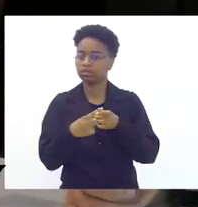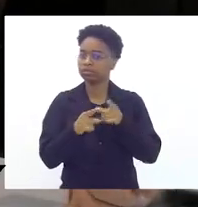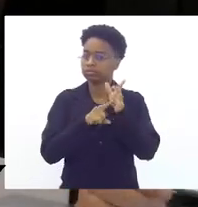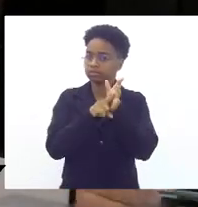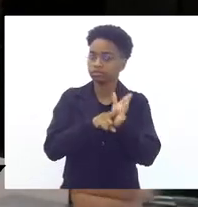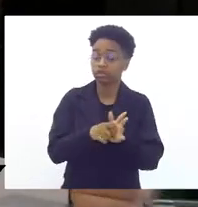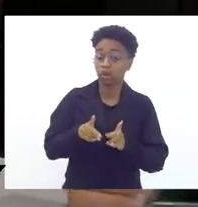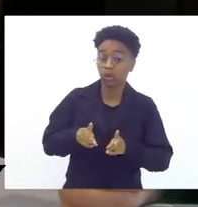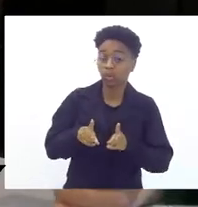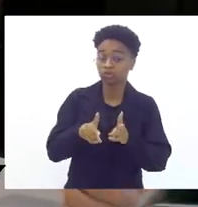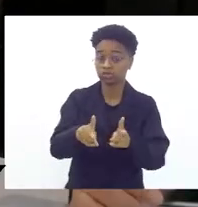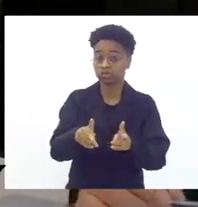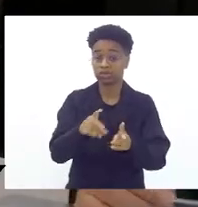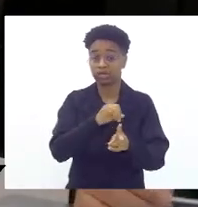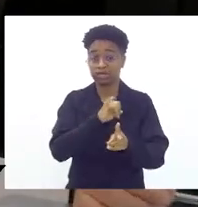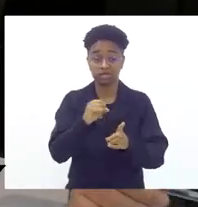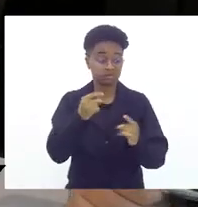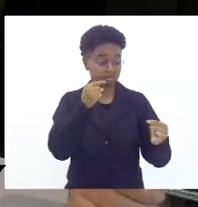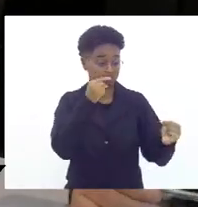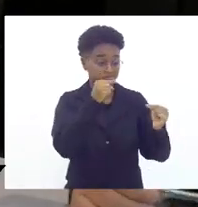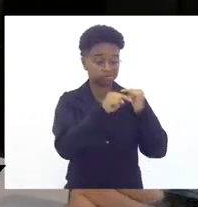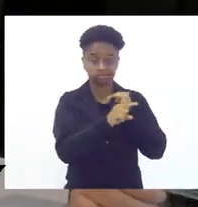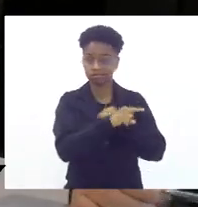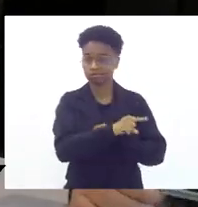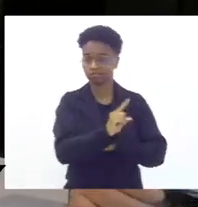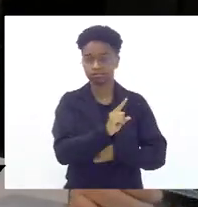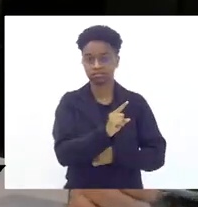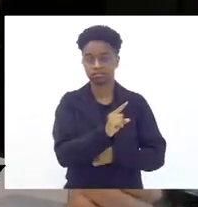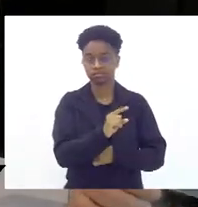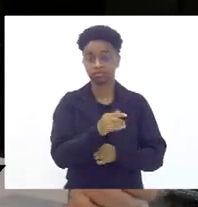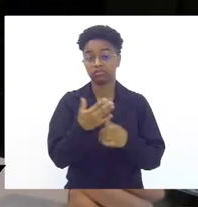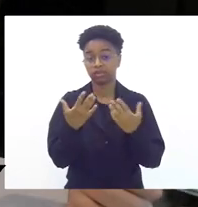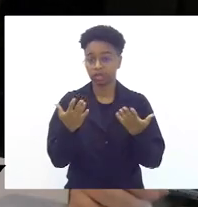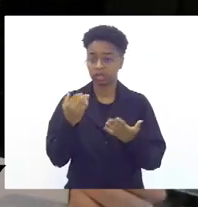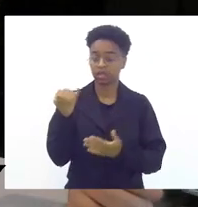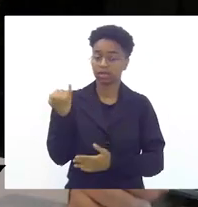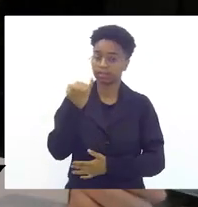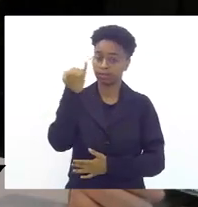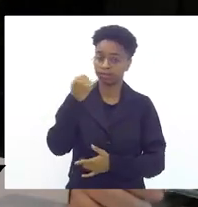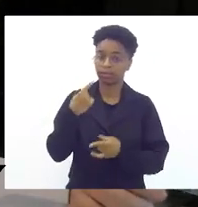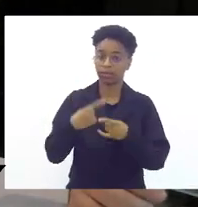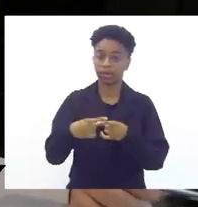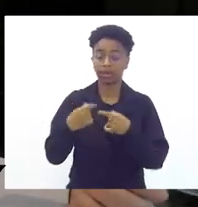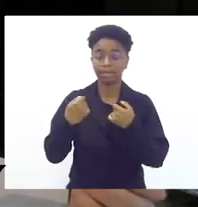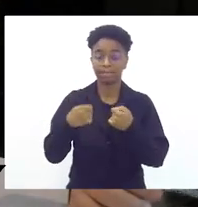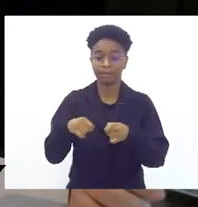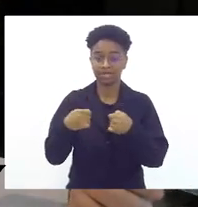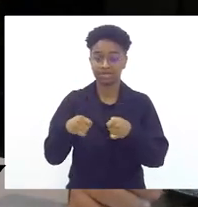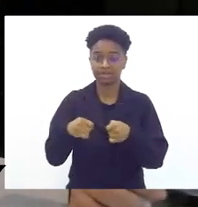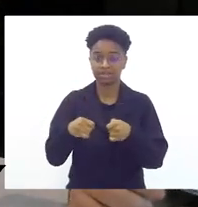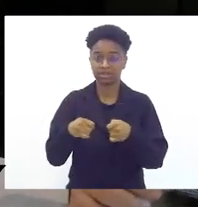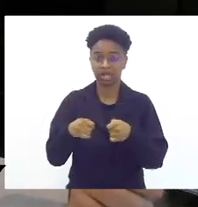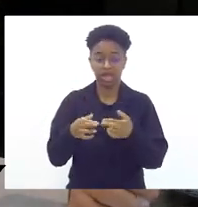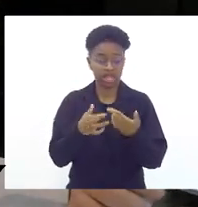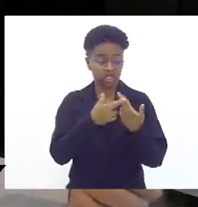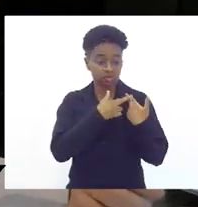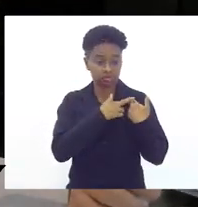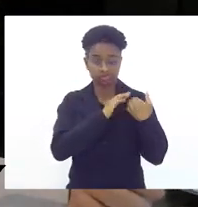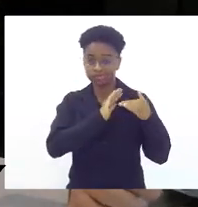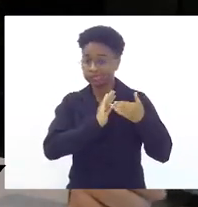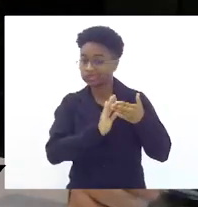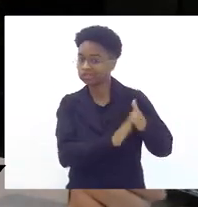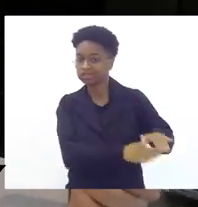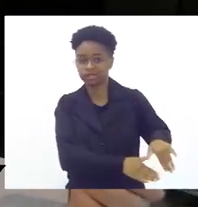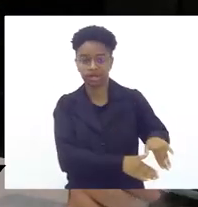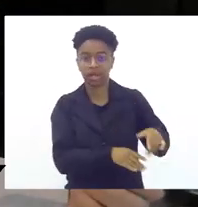continuar independentemente daquele ato isso é muito importante porque ela precisa tirar a carga de responsabilidade de